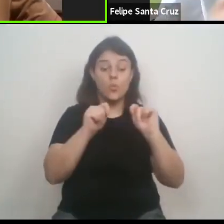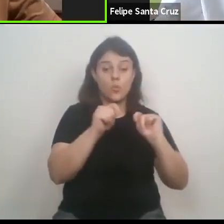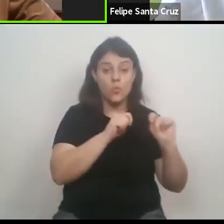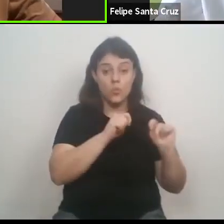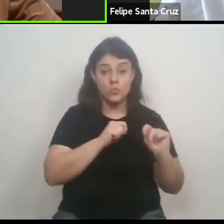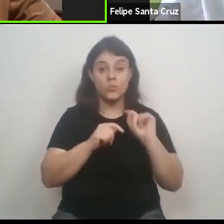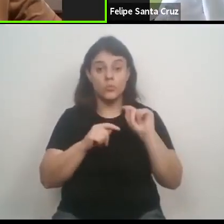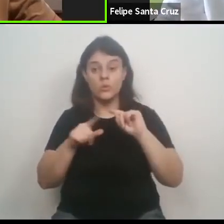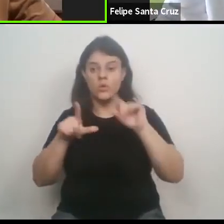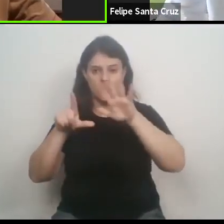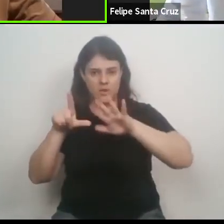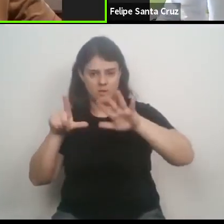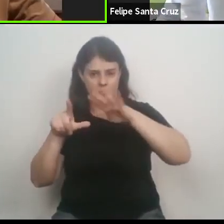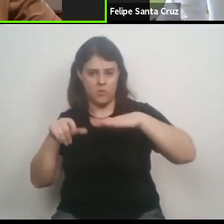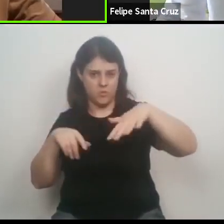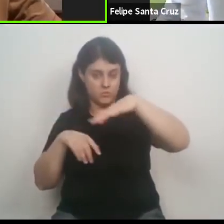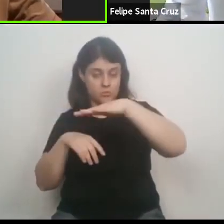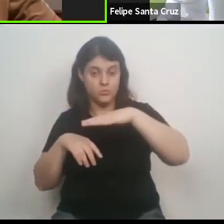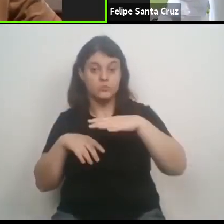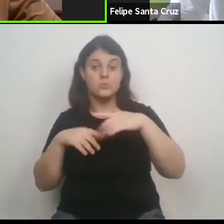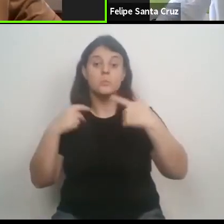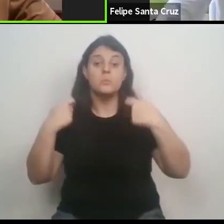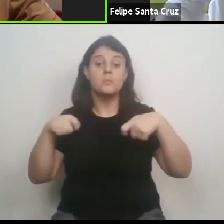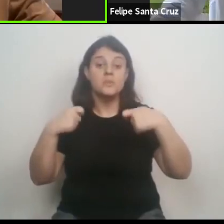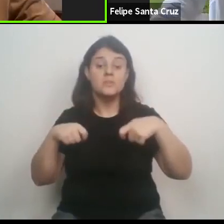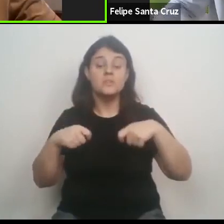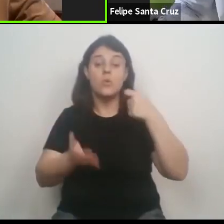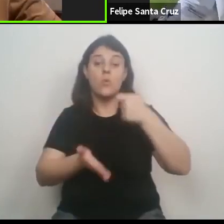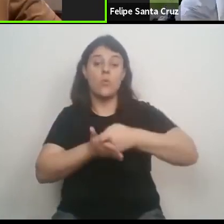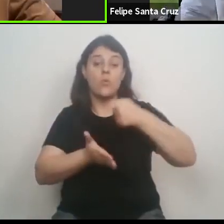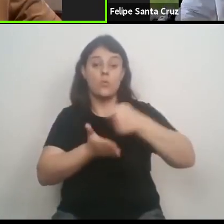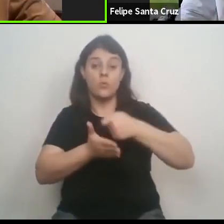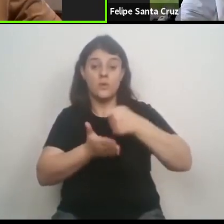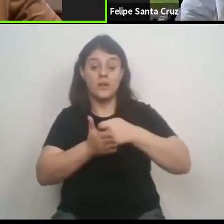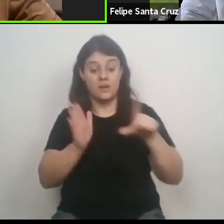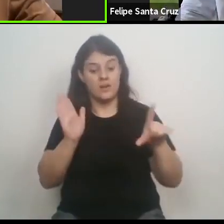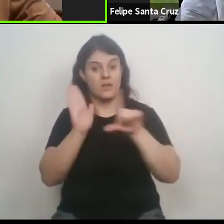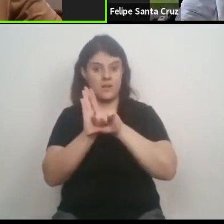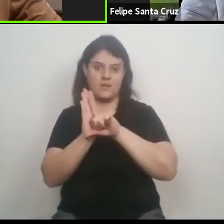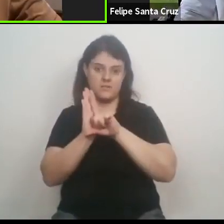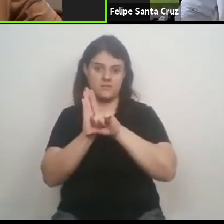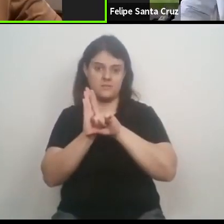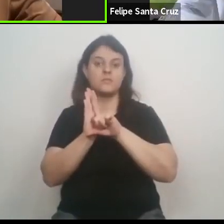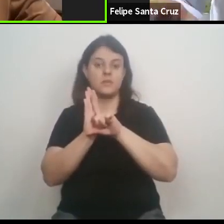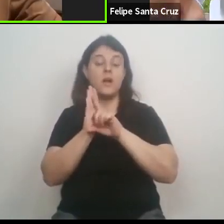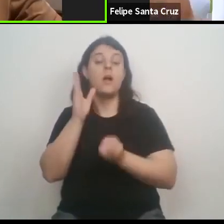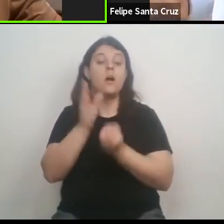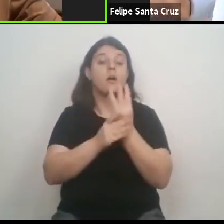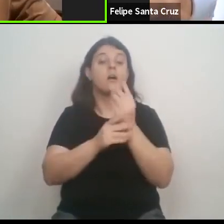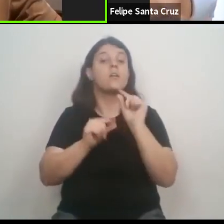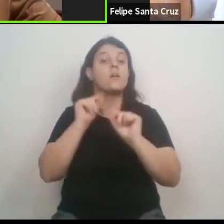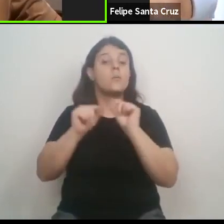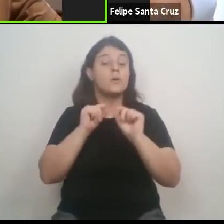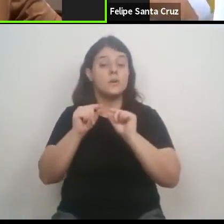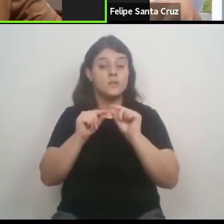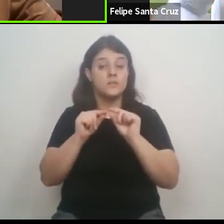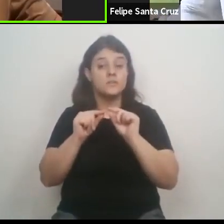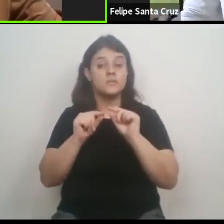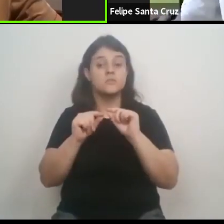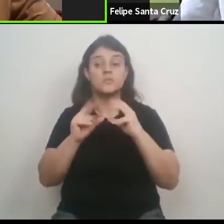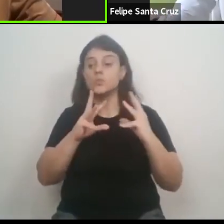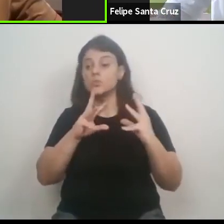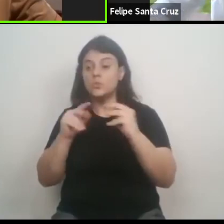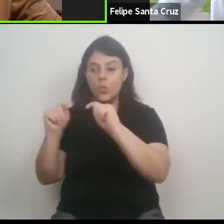das plataformas, as plataformas serem obrigadas, até por lei, a criarem os seus